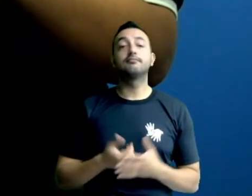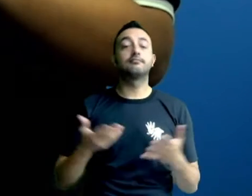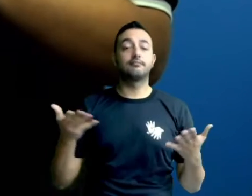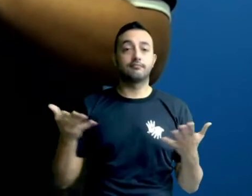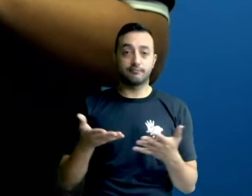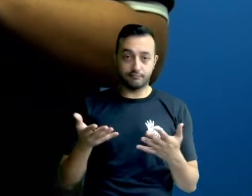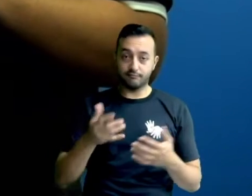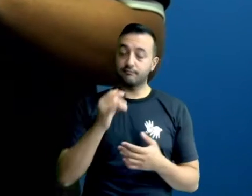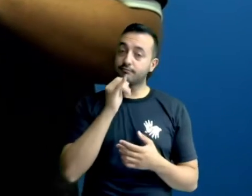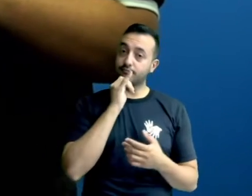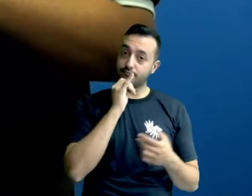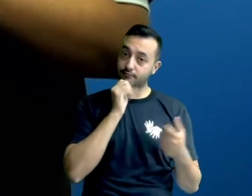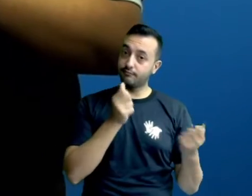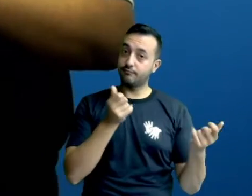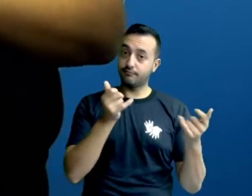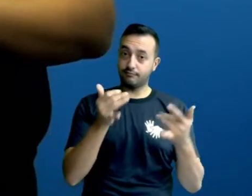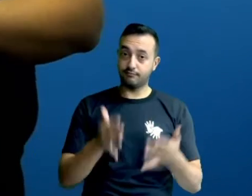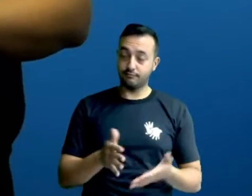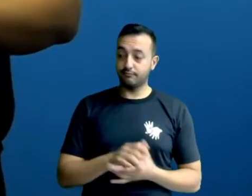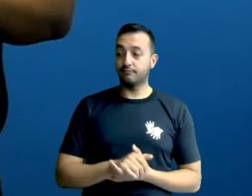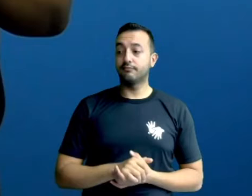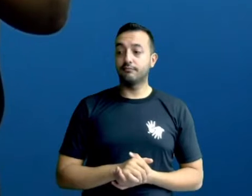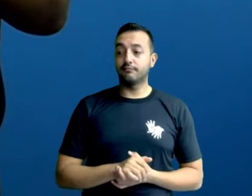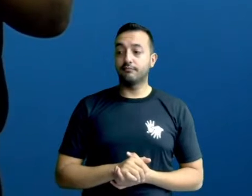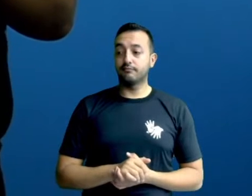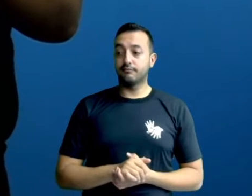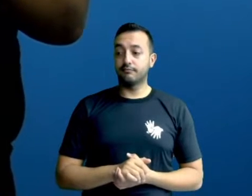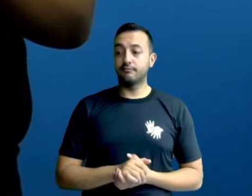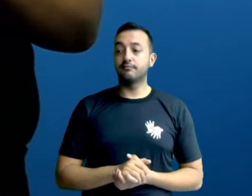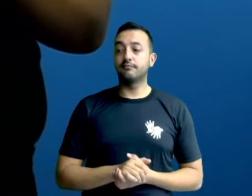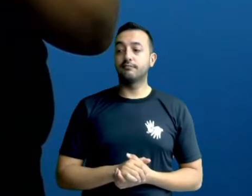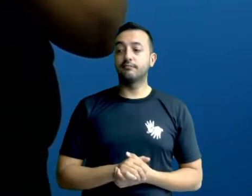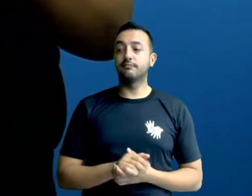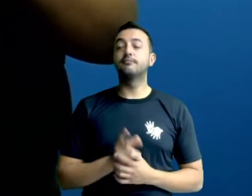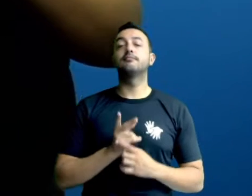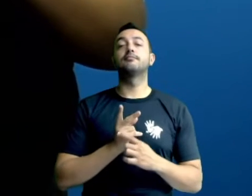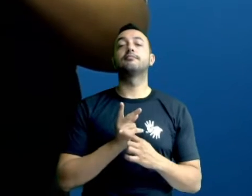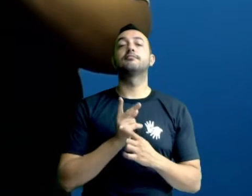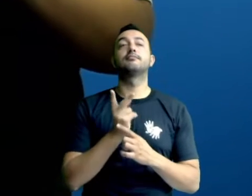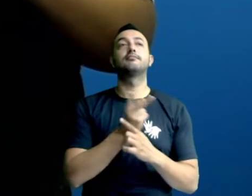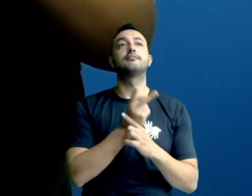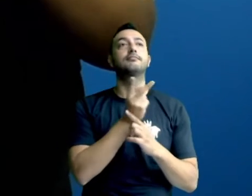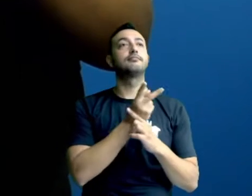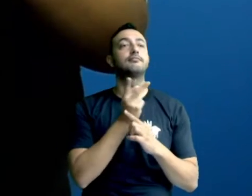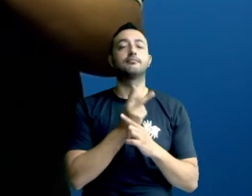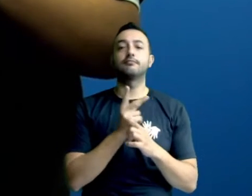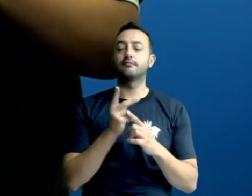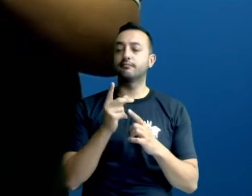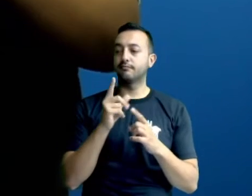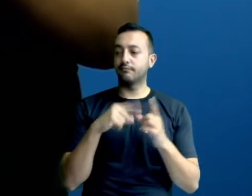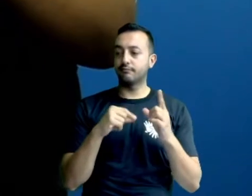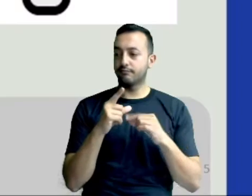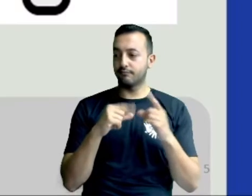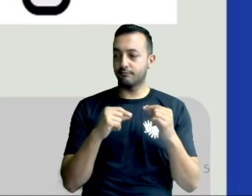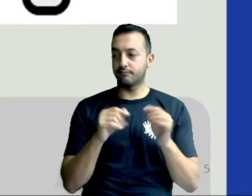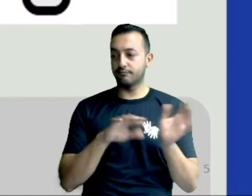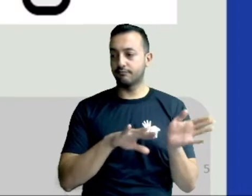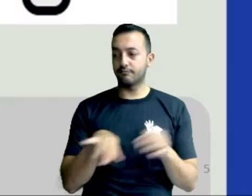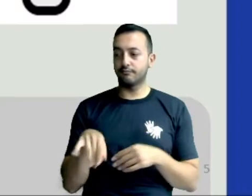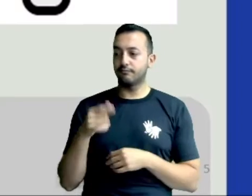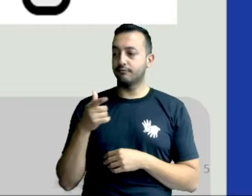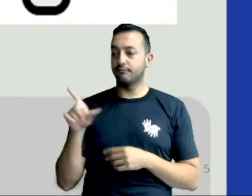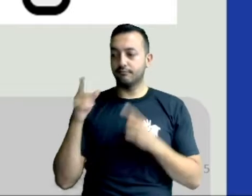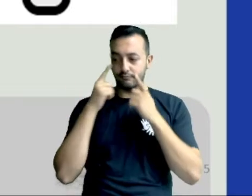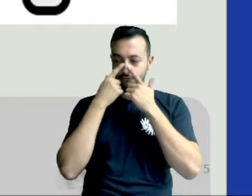vou lhe dar um exemplo de um poema lírico. Caçador de estrelas, chorou, seu